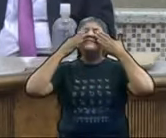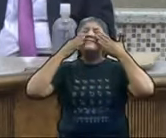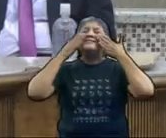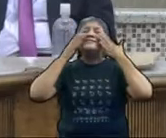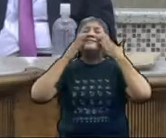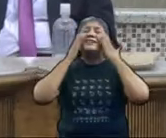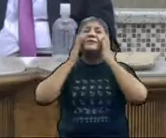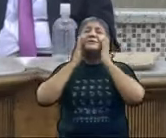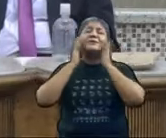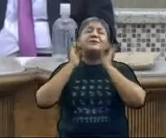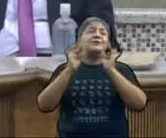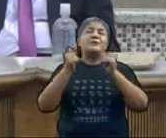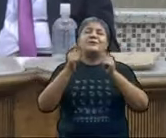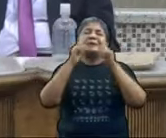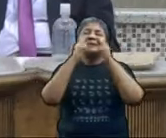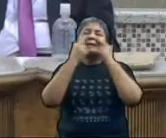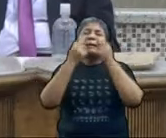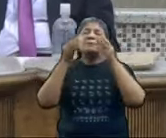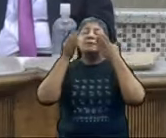toda a lágrima.